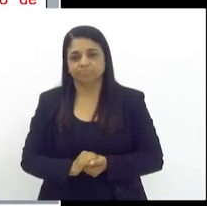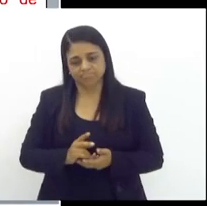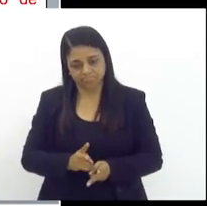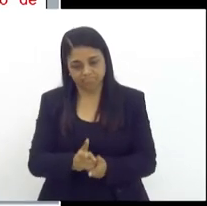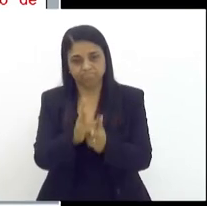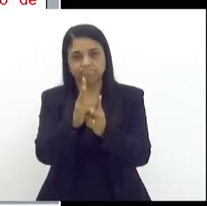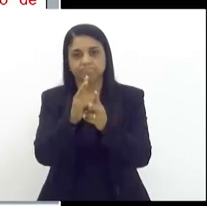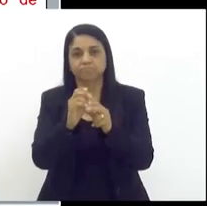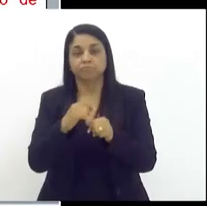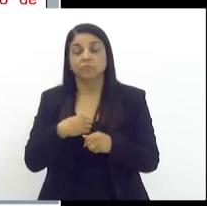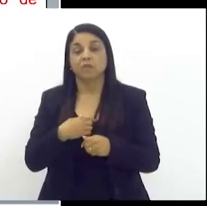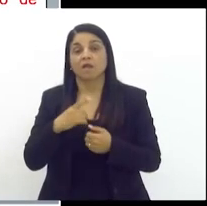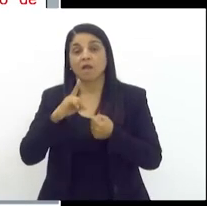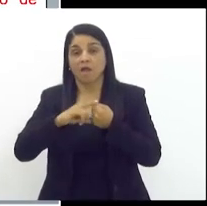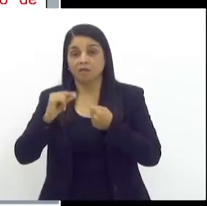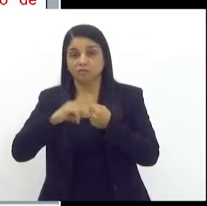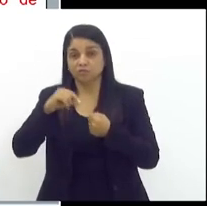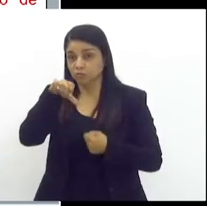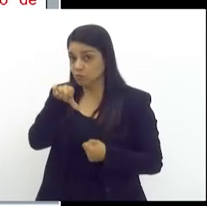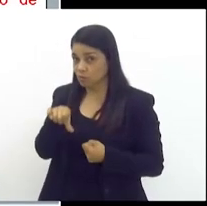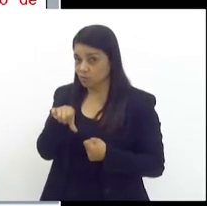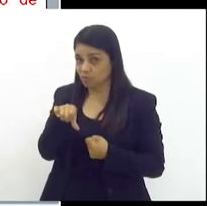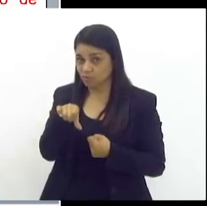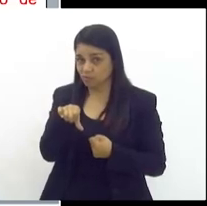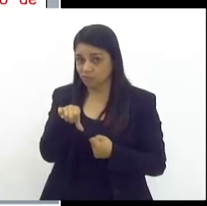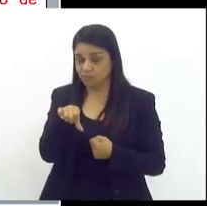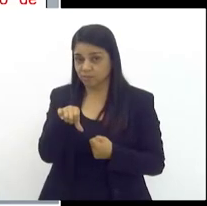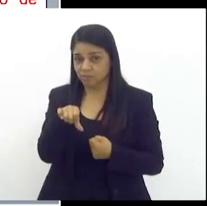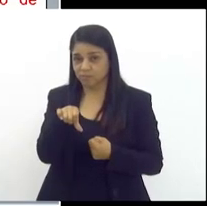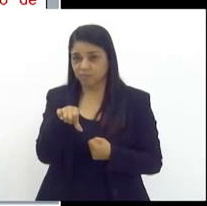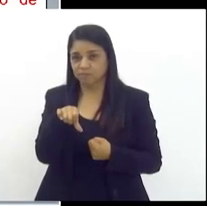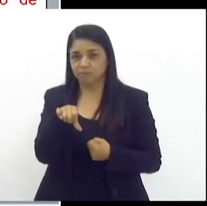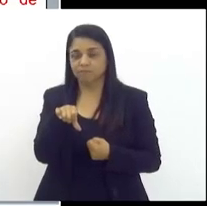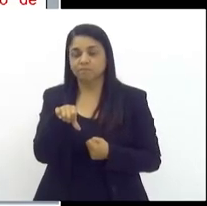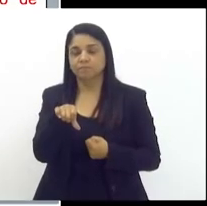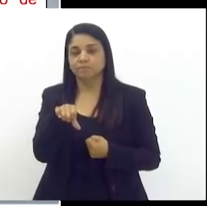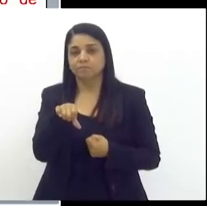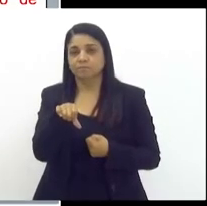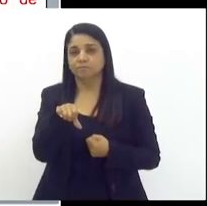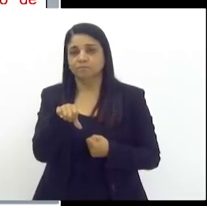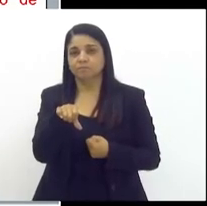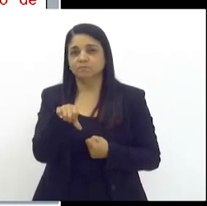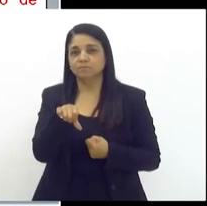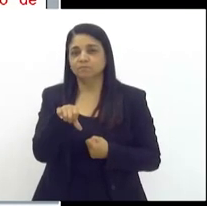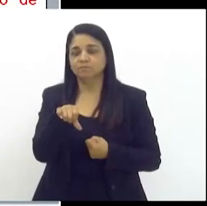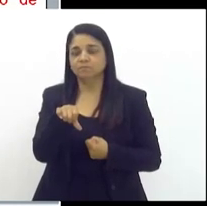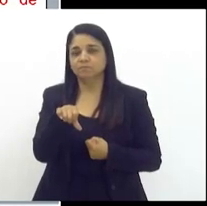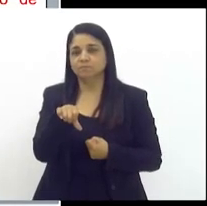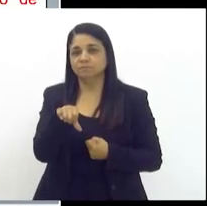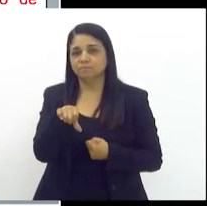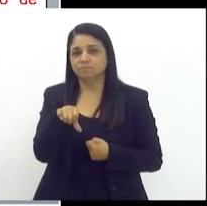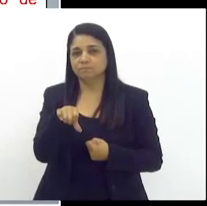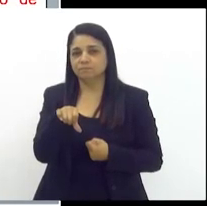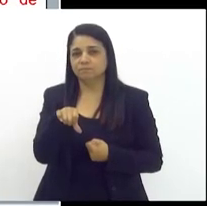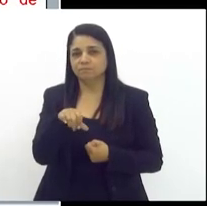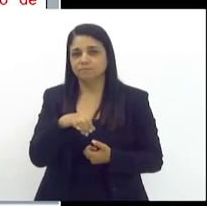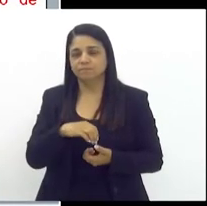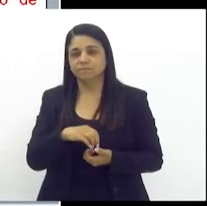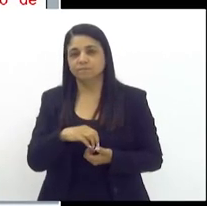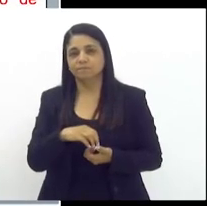Artigo 9 diz o seguinte Artigo 9 né sai lá fui para o nono